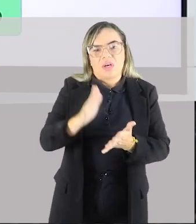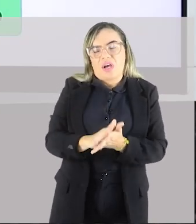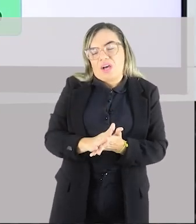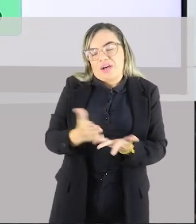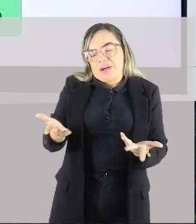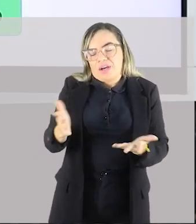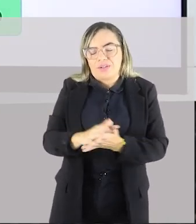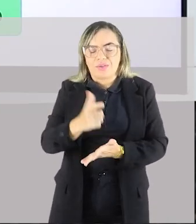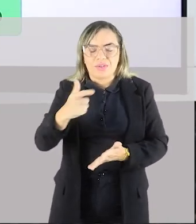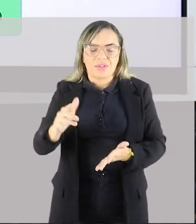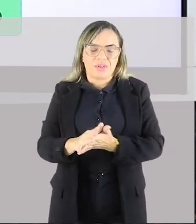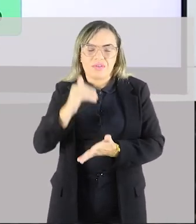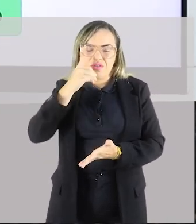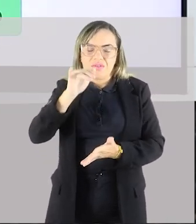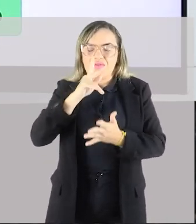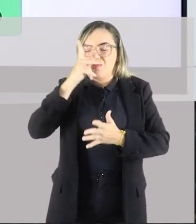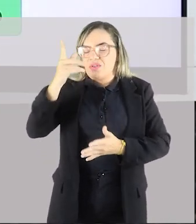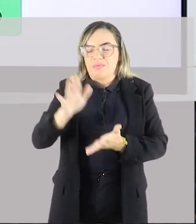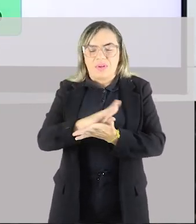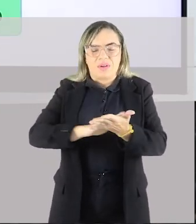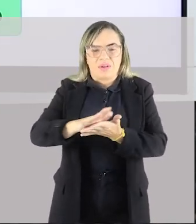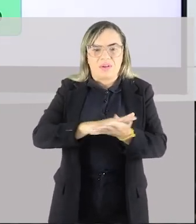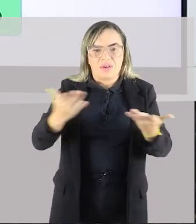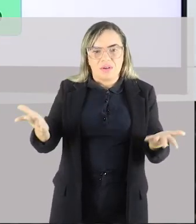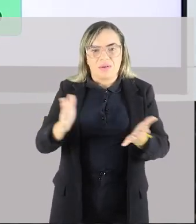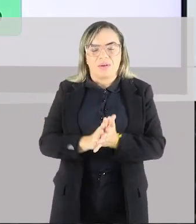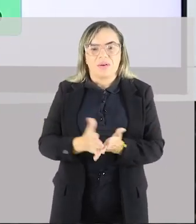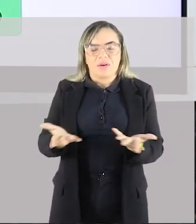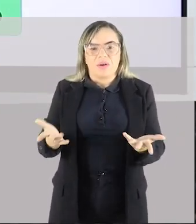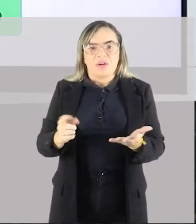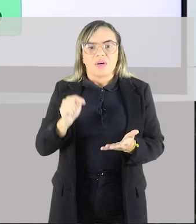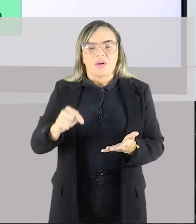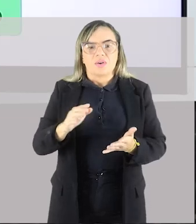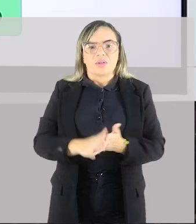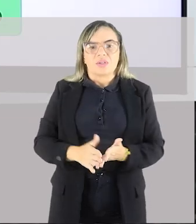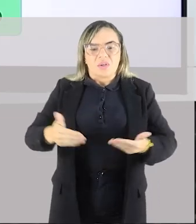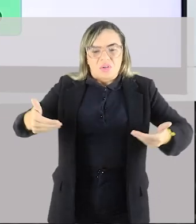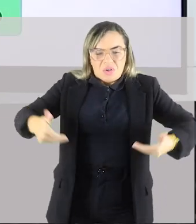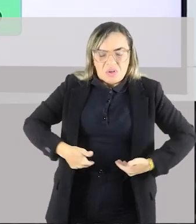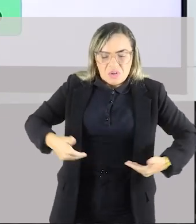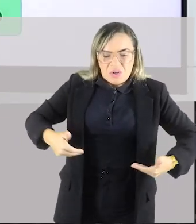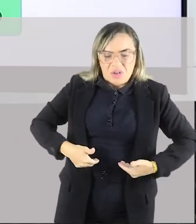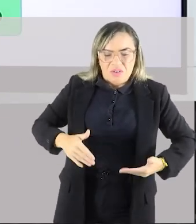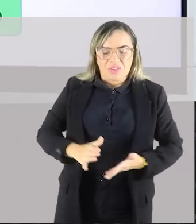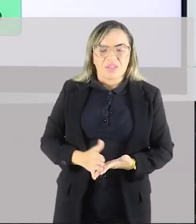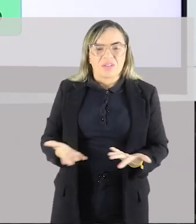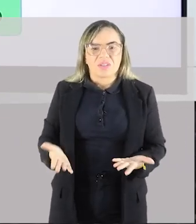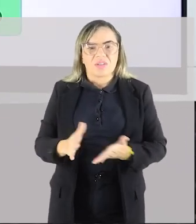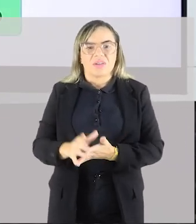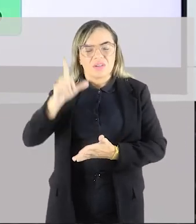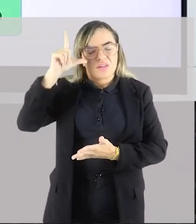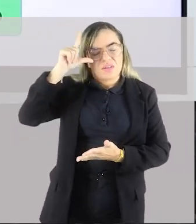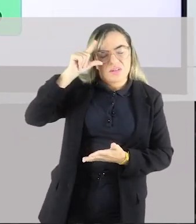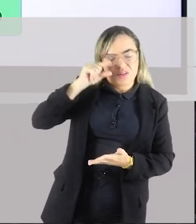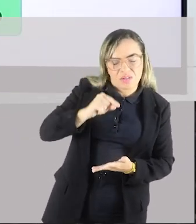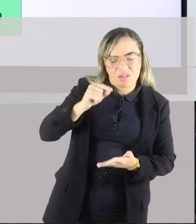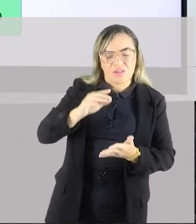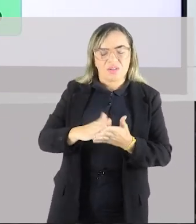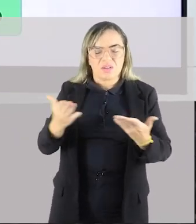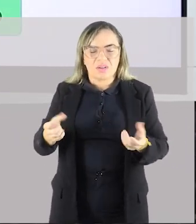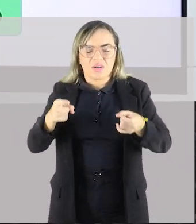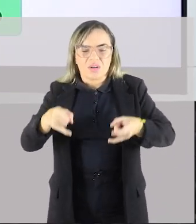ali, muitas das vezes, né, a gente quer deitar, repousar, porque o corpo quer poupar energia, né, para fazer essas